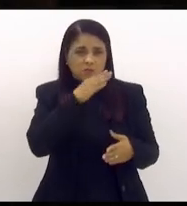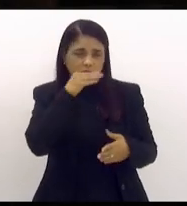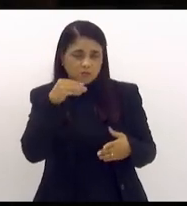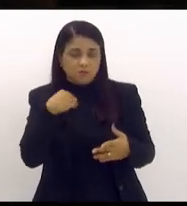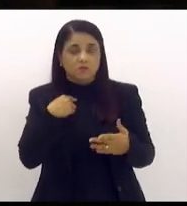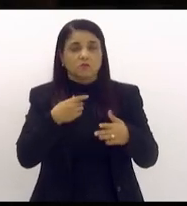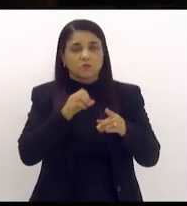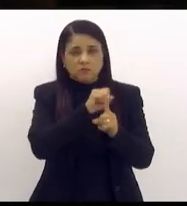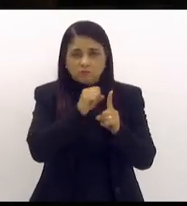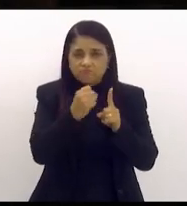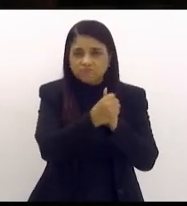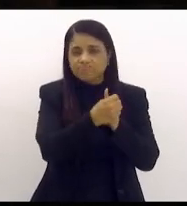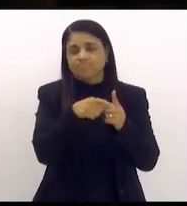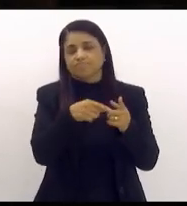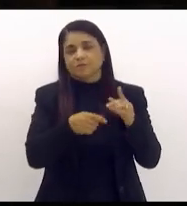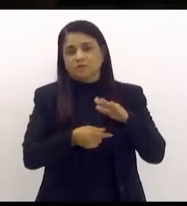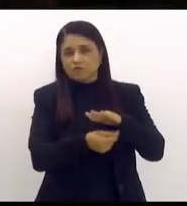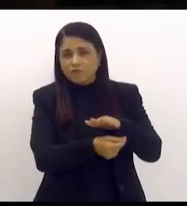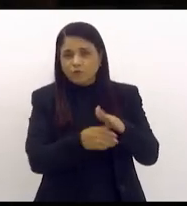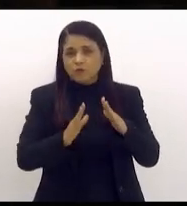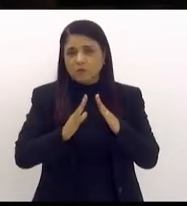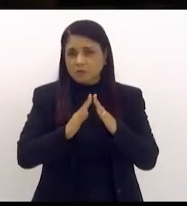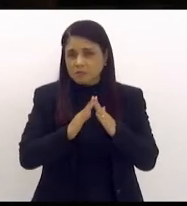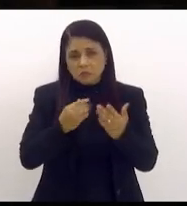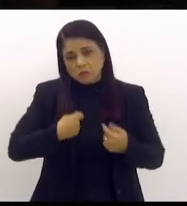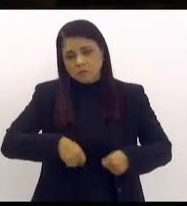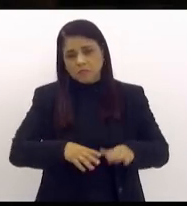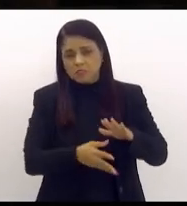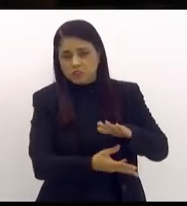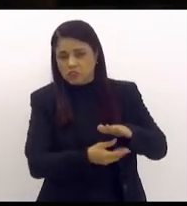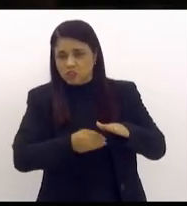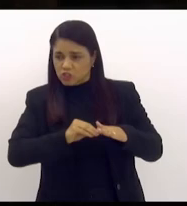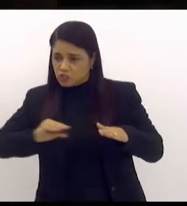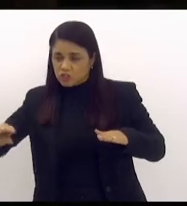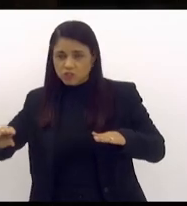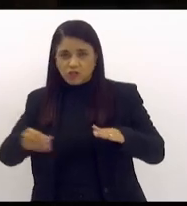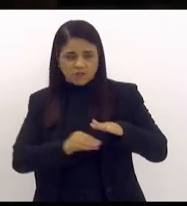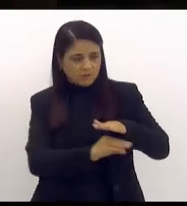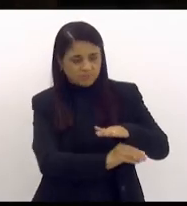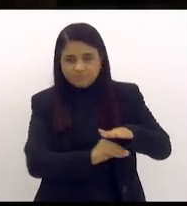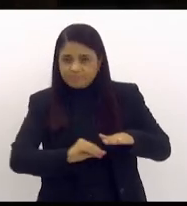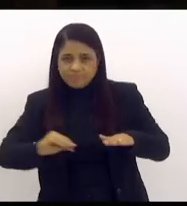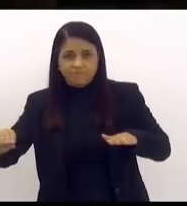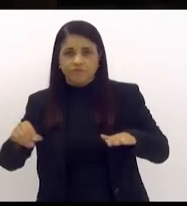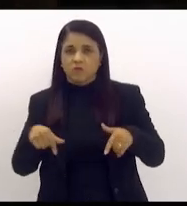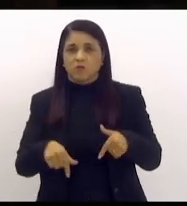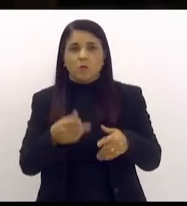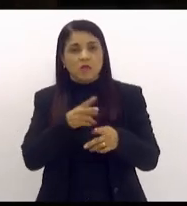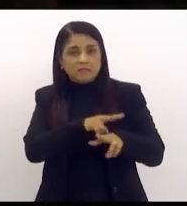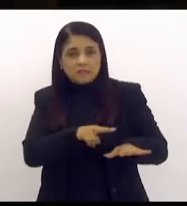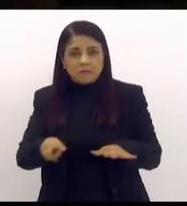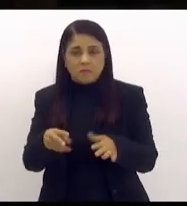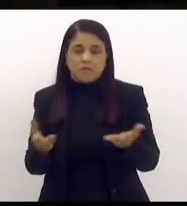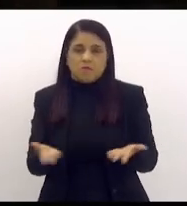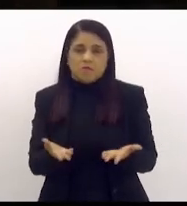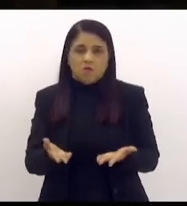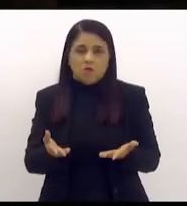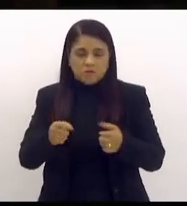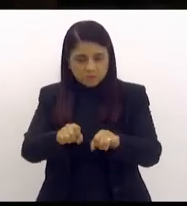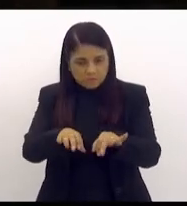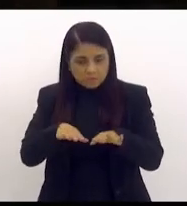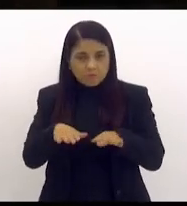Social no fundo da Habitação como foi feito essa semana aqui no plenário da Assembleia Legislativa a gente